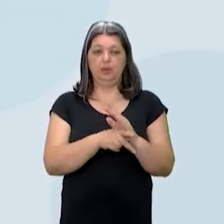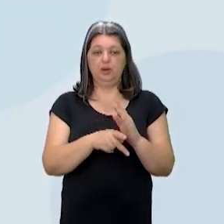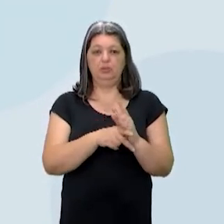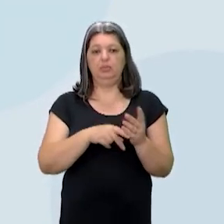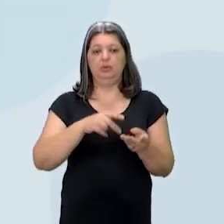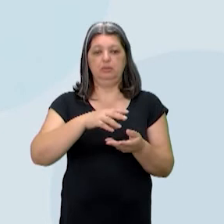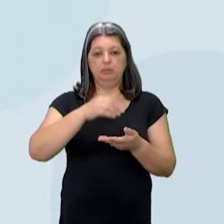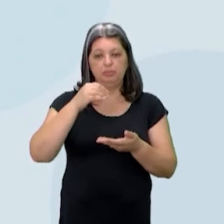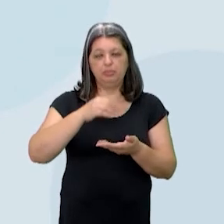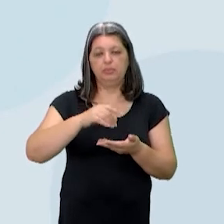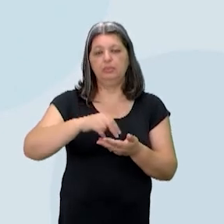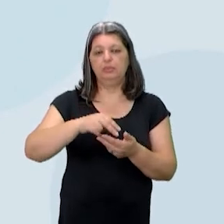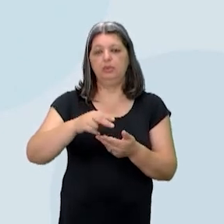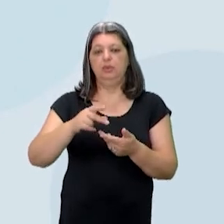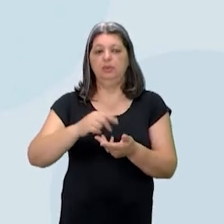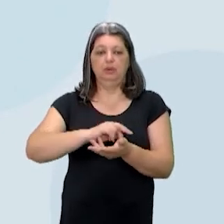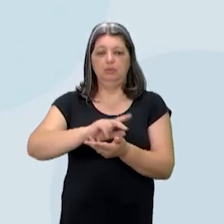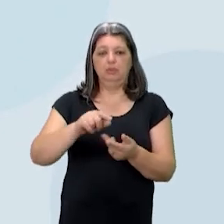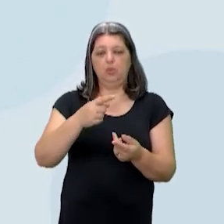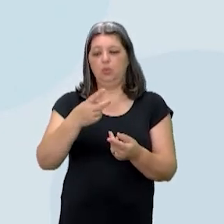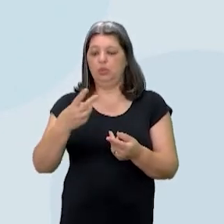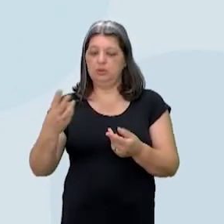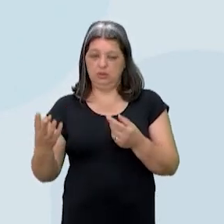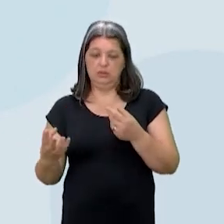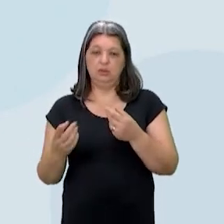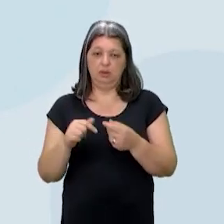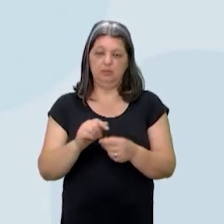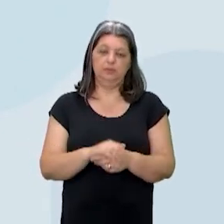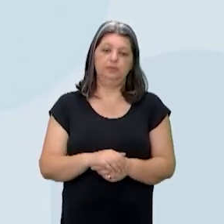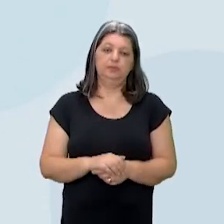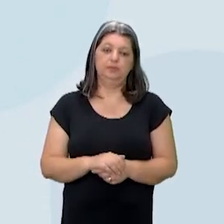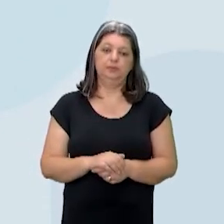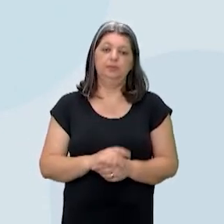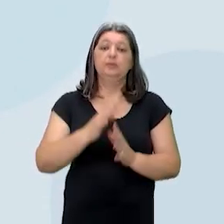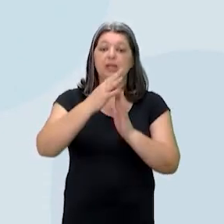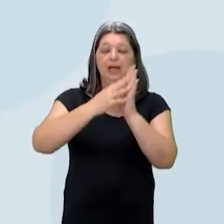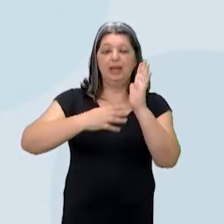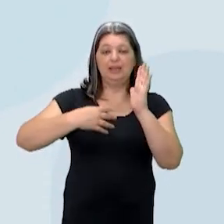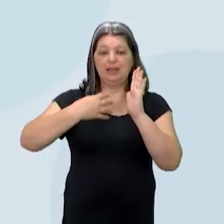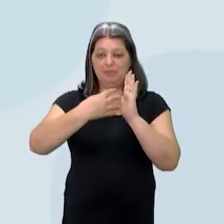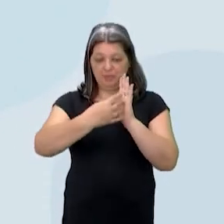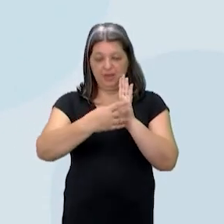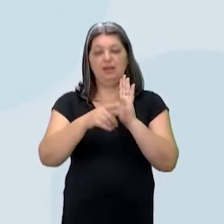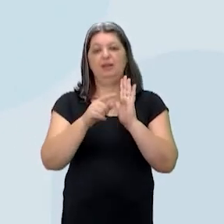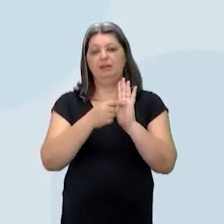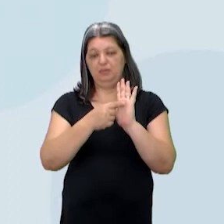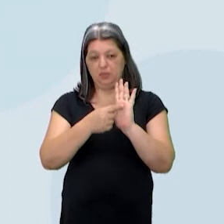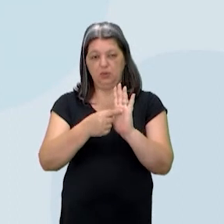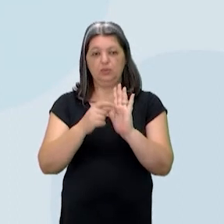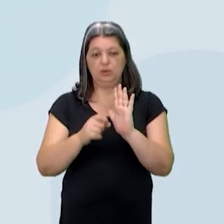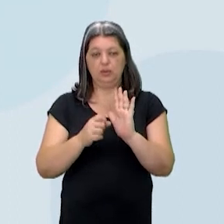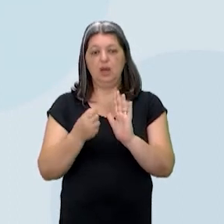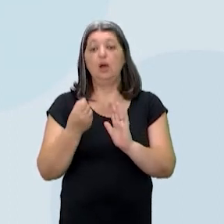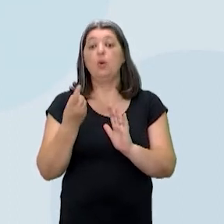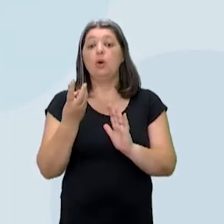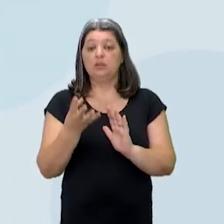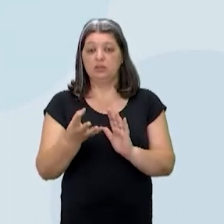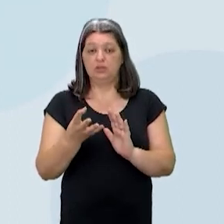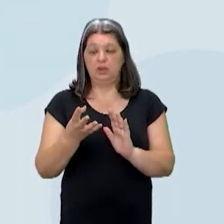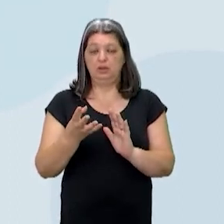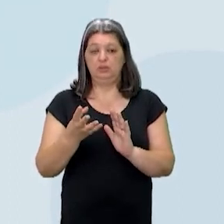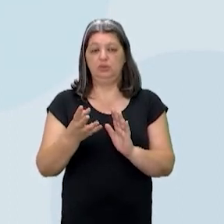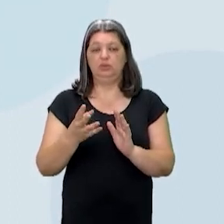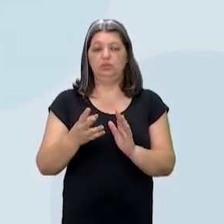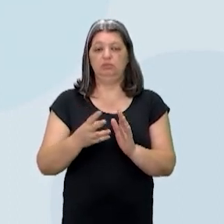aí. Um salgadinho, 2 salgadinhos e assim vai. A tabela também apresenta isso, ó, quantidade de salgadinhos